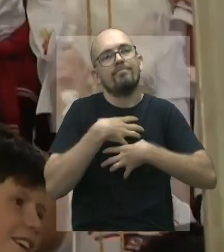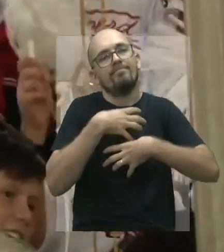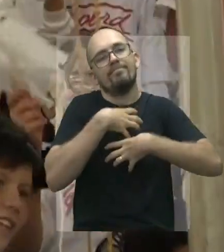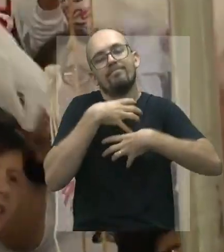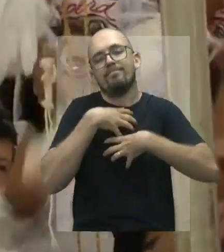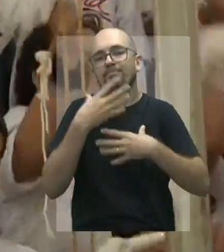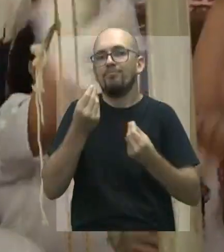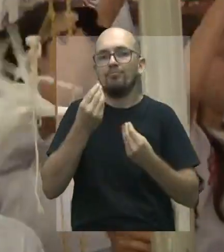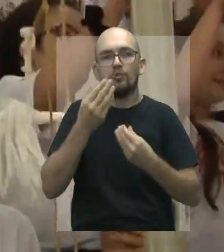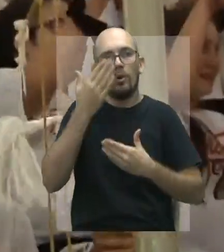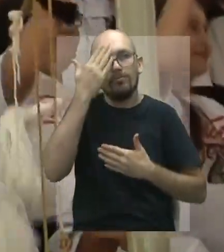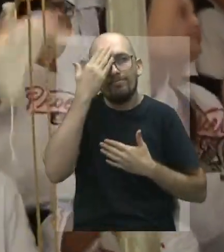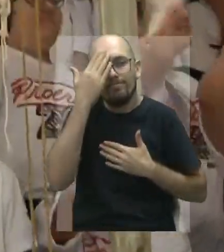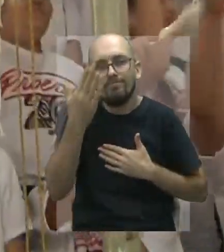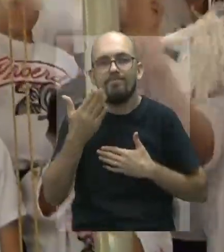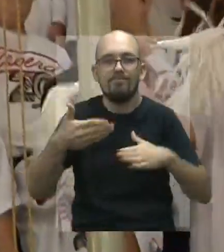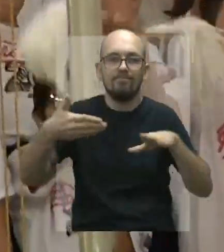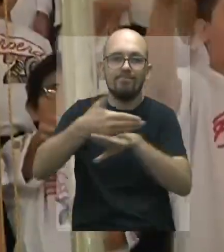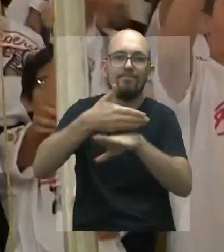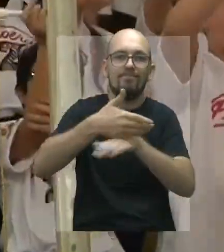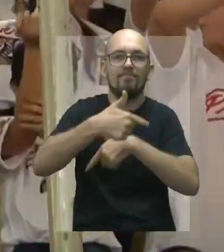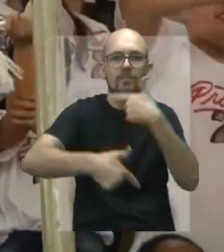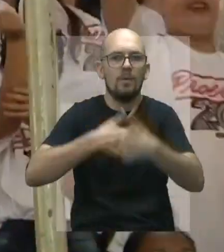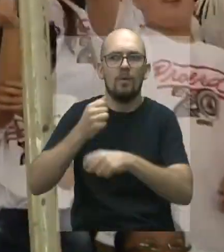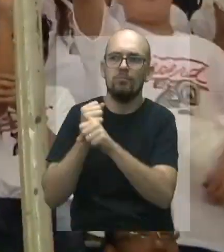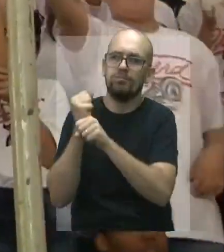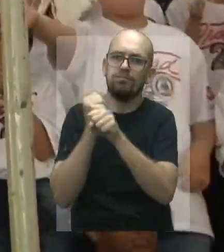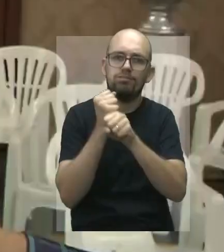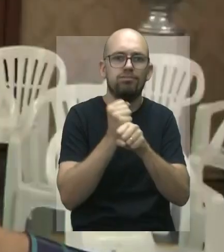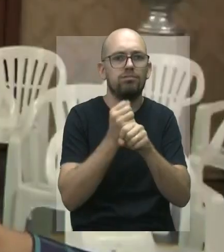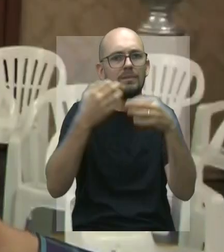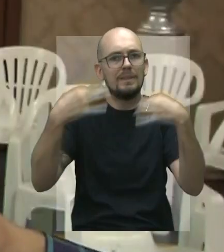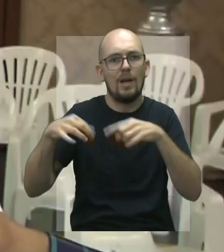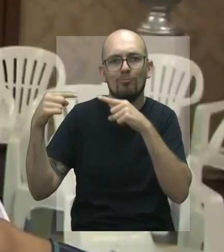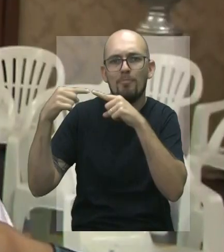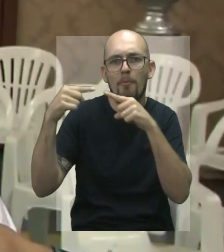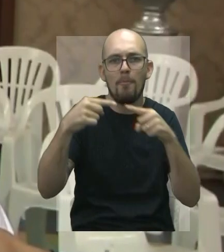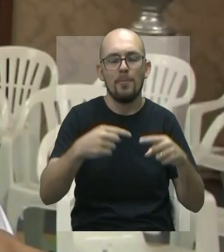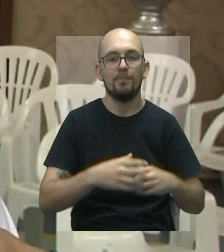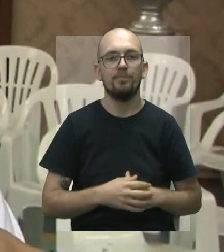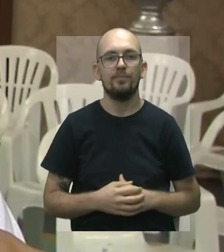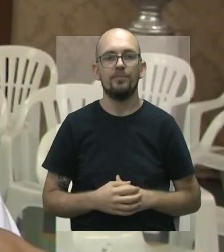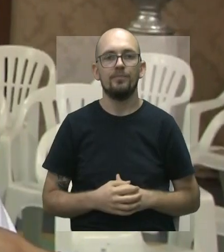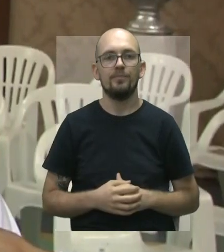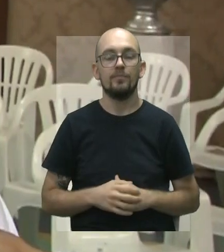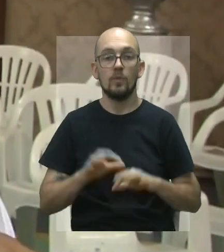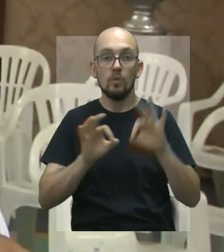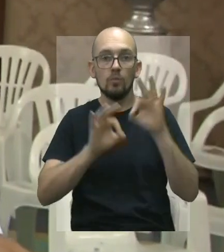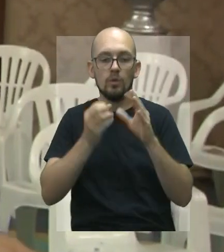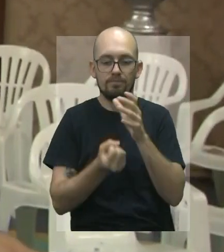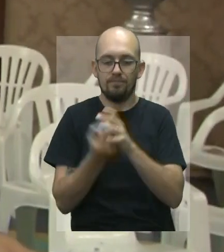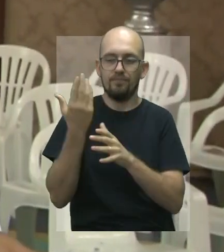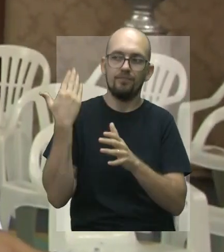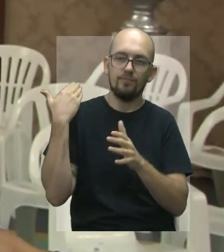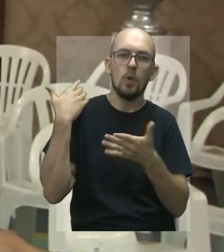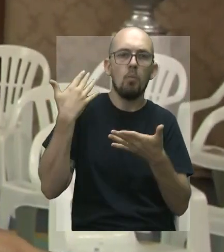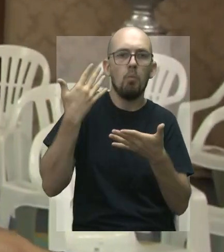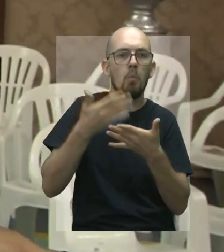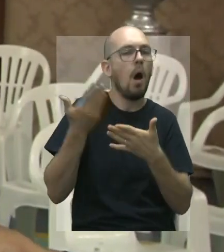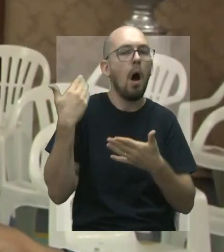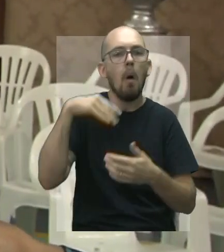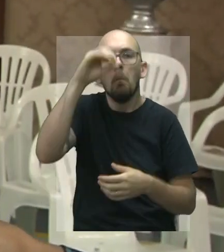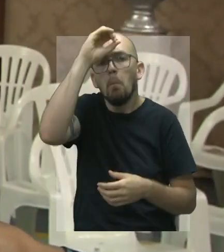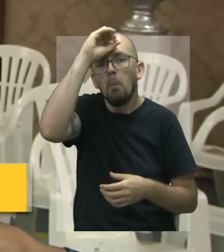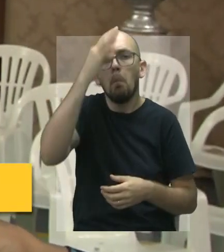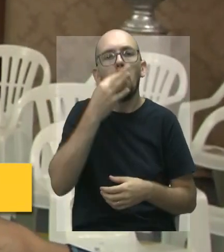fazer parte de um trabalho que vem dando certo há tanto tempo. O ProERD, quando começou, para nós também era uma novidade, nós não